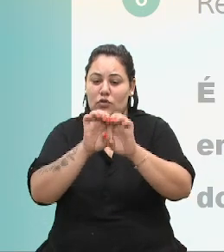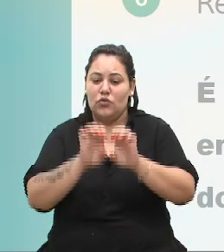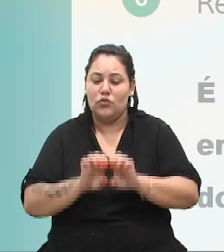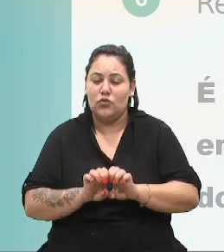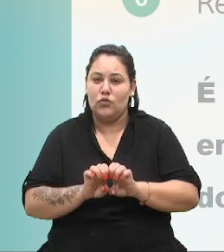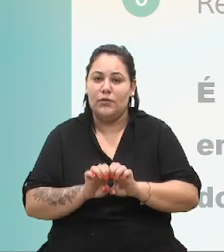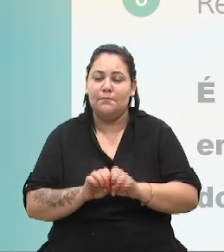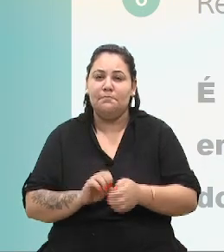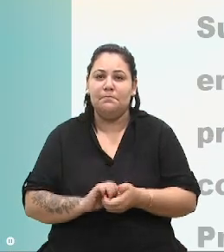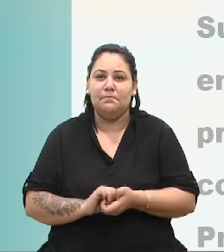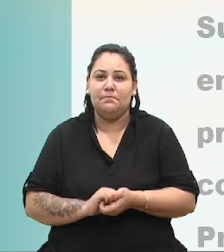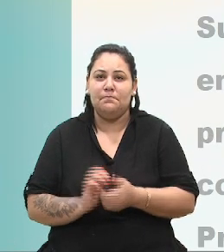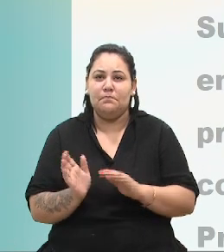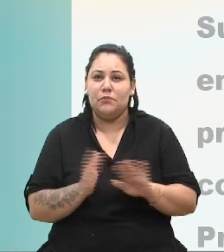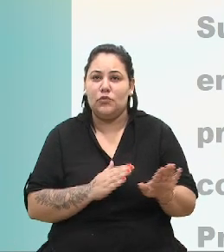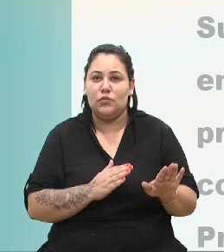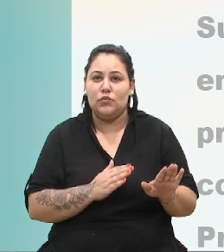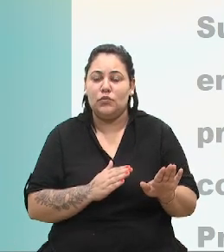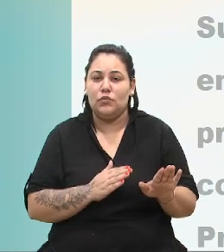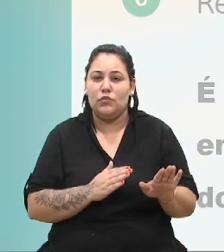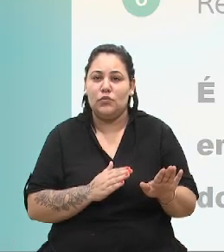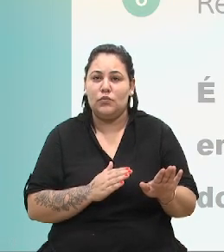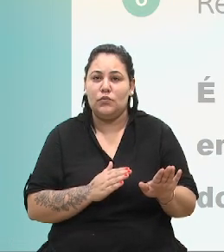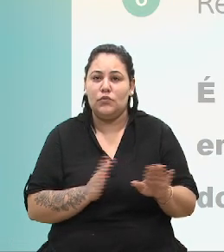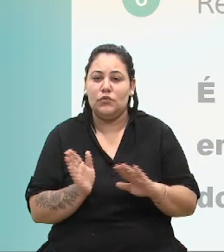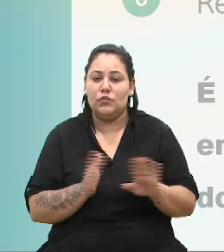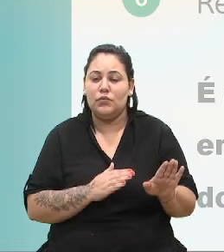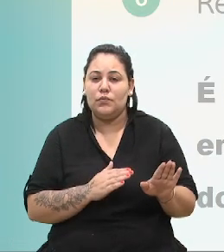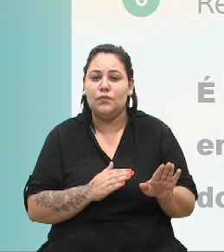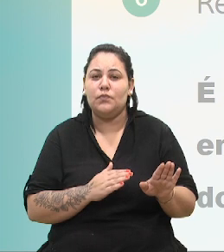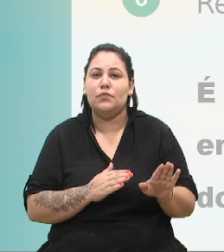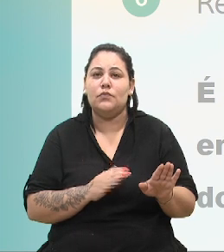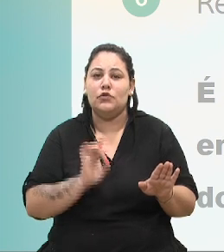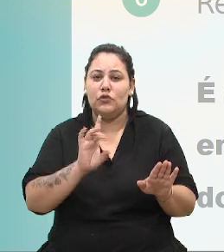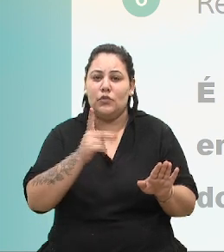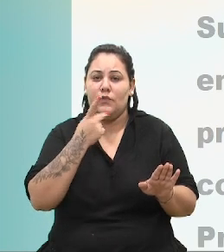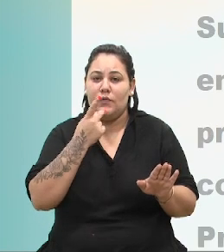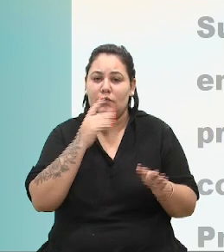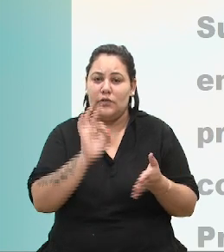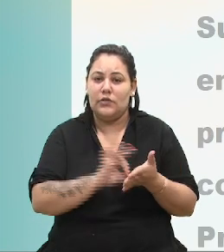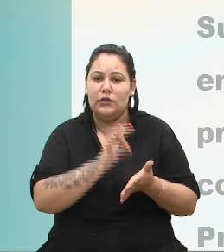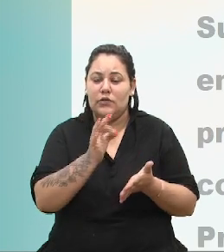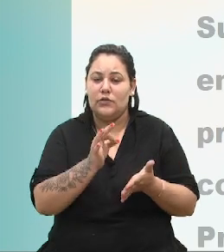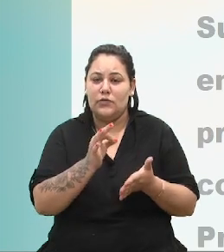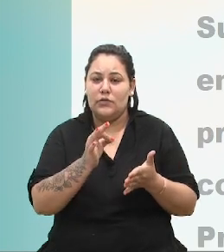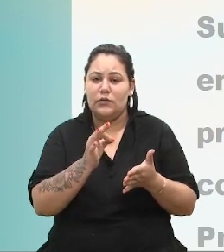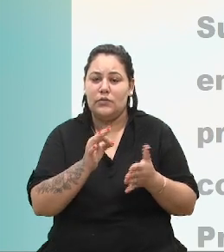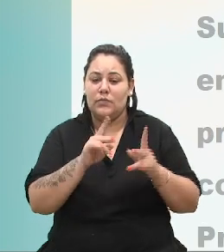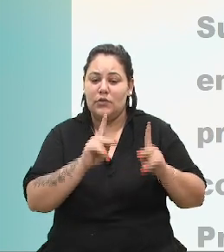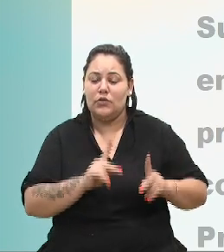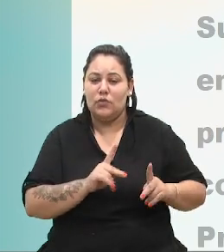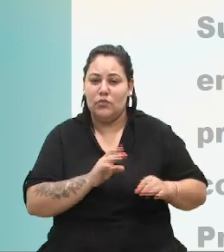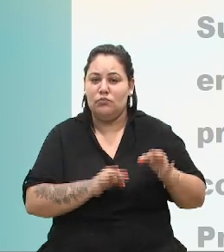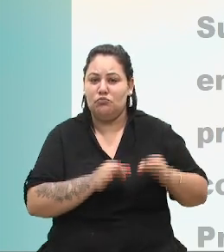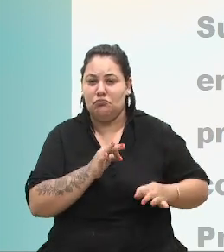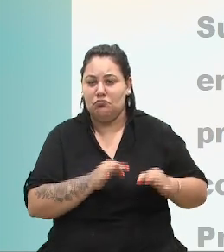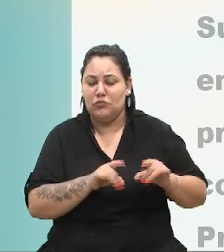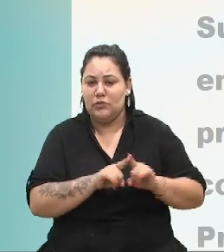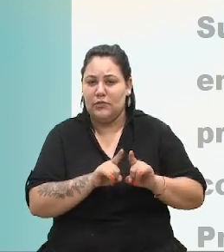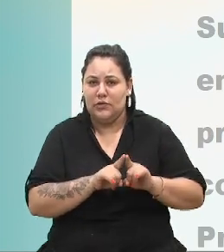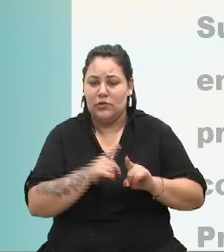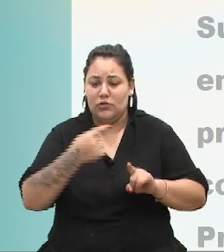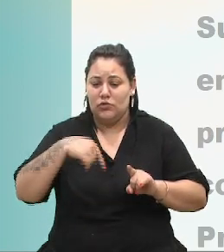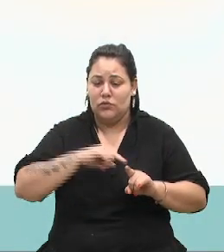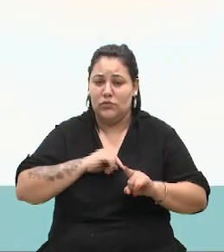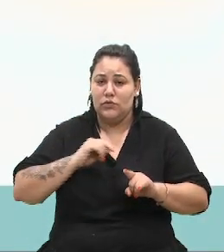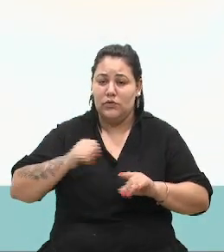Próximo. Só para ver nossas funções também de inscrição de novos médicos, inscrições de pessoas jurídicas. Nós cada vez mais estamos